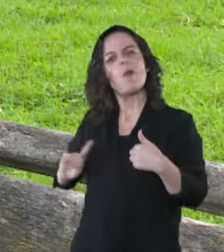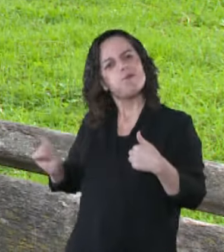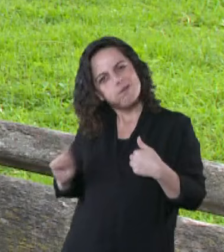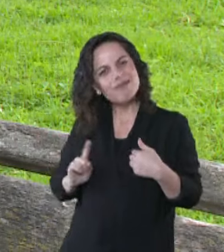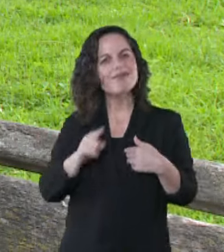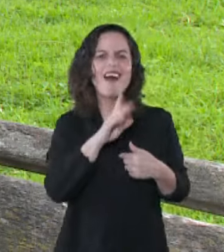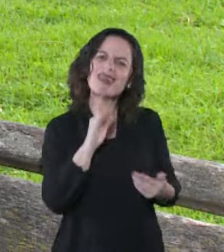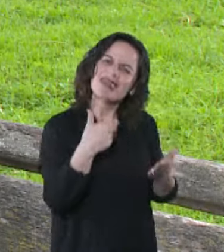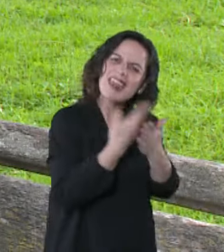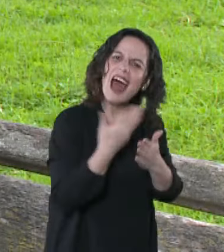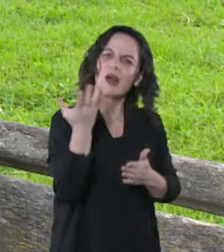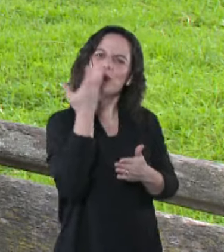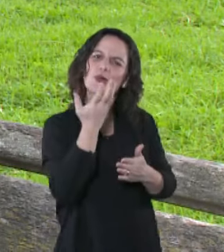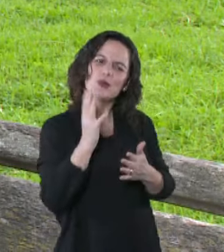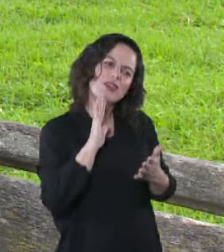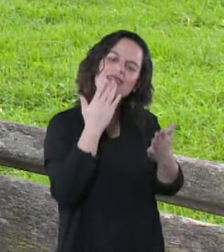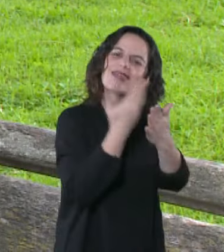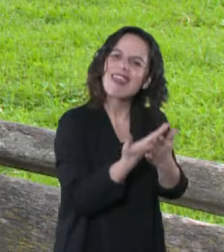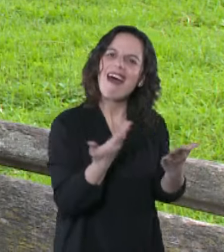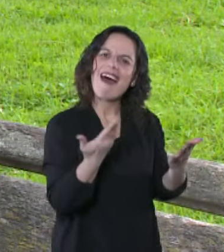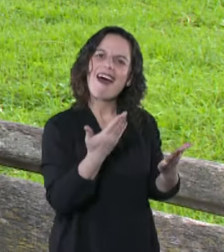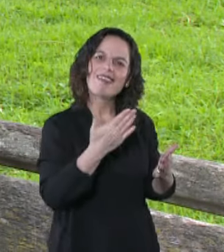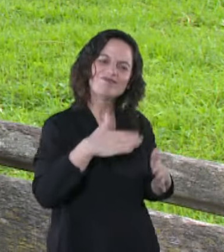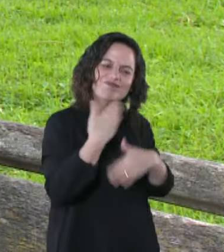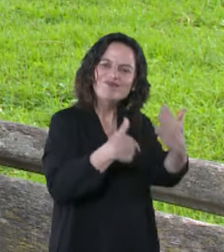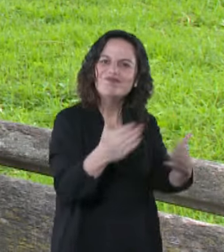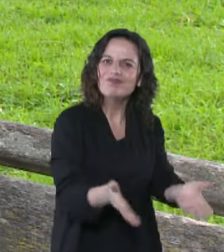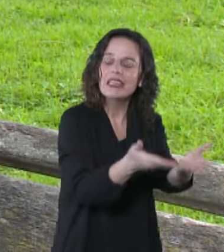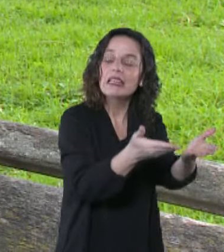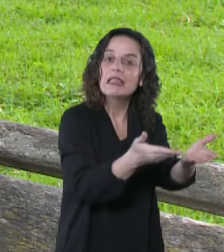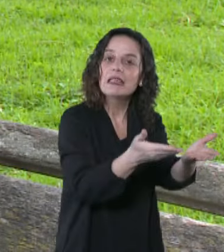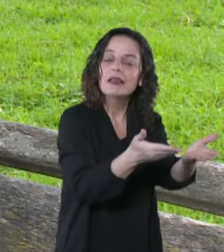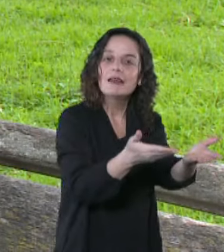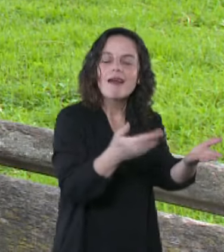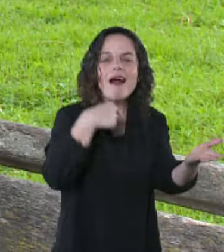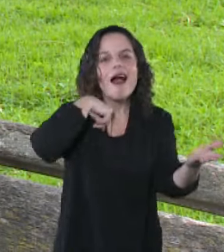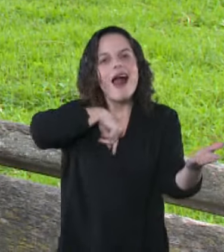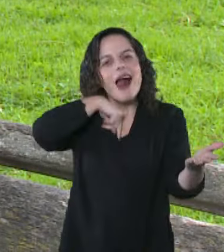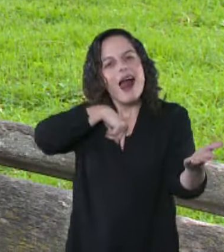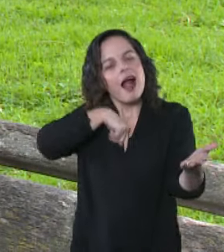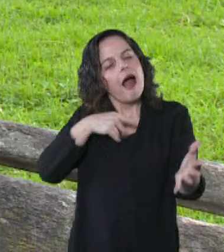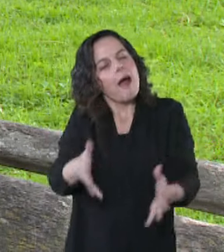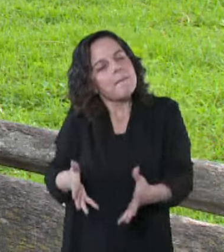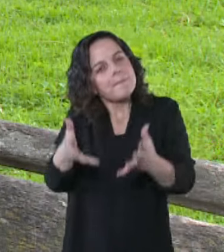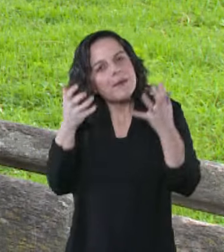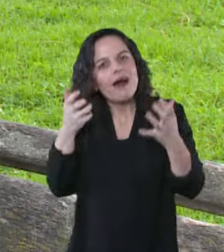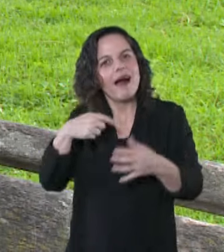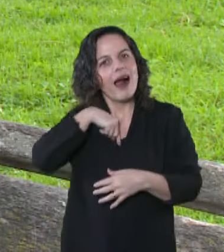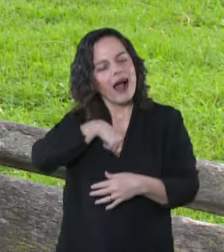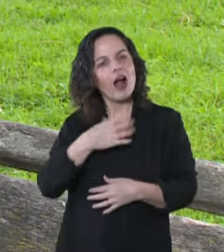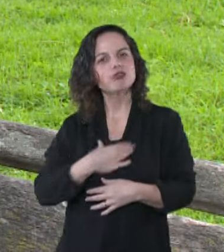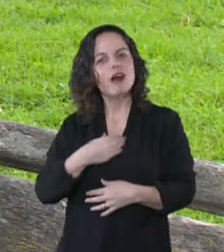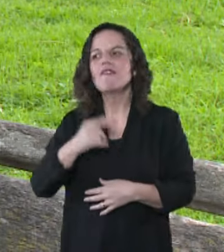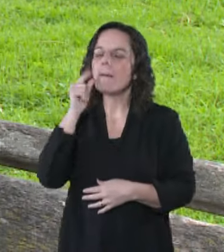passos, ter outra cultura. E este desejo ficou sempre, a vontade de os